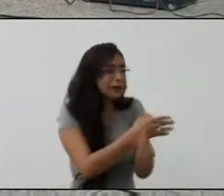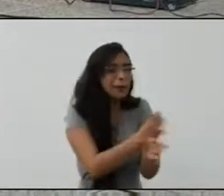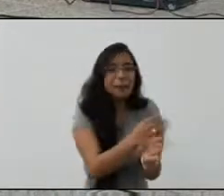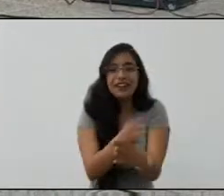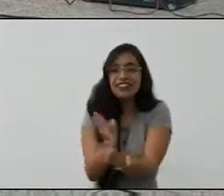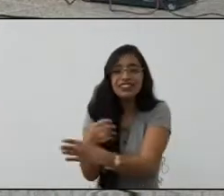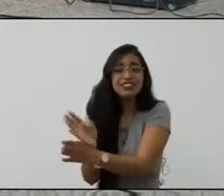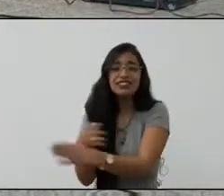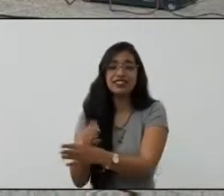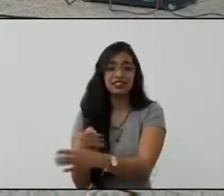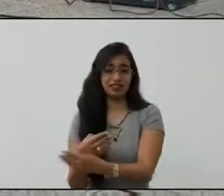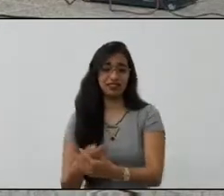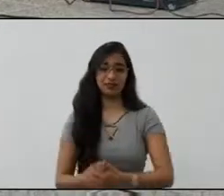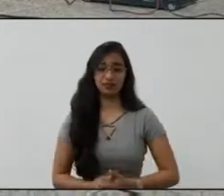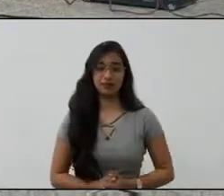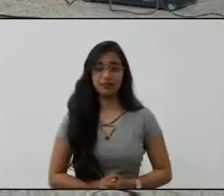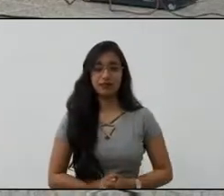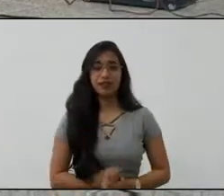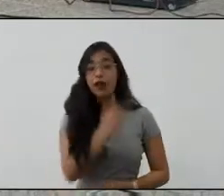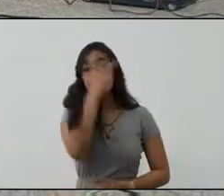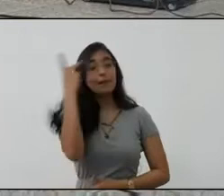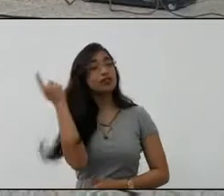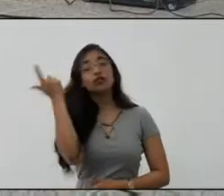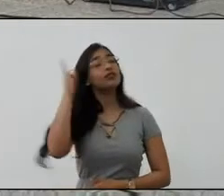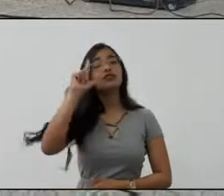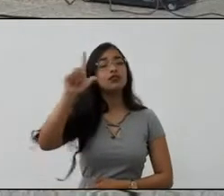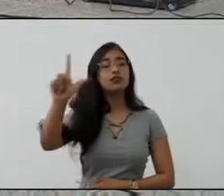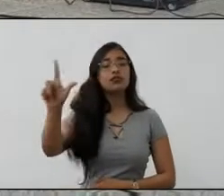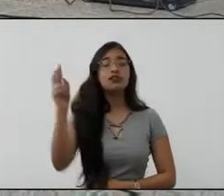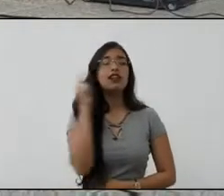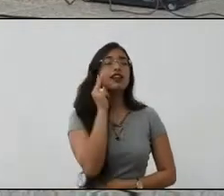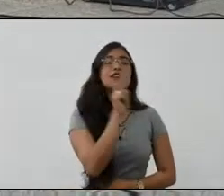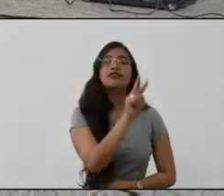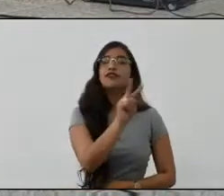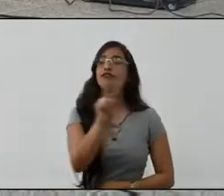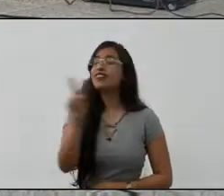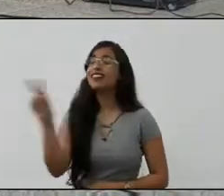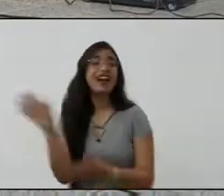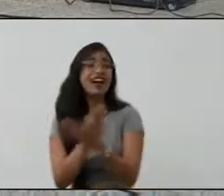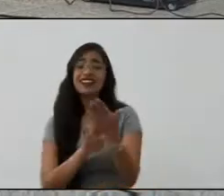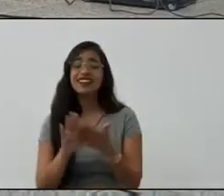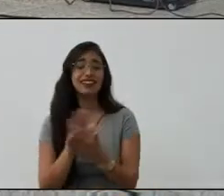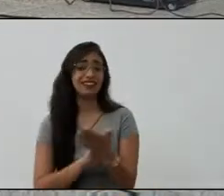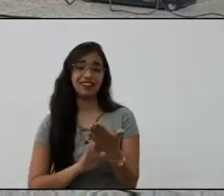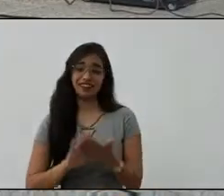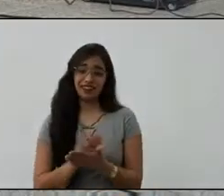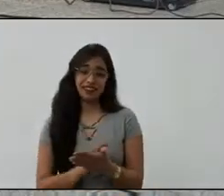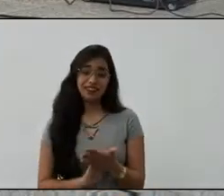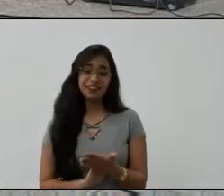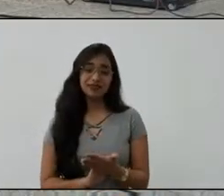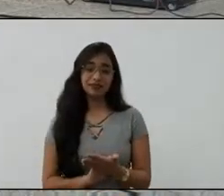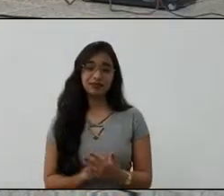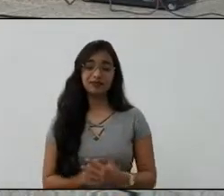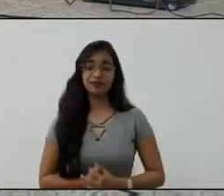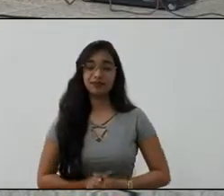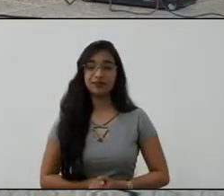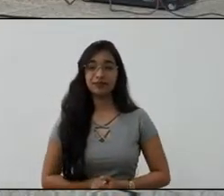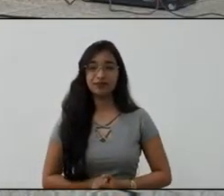num denso nevoeiro. Ela não consegue vislumbrar um palmo adiante do seu nariz.